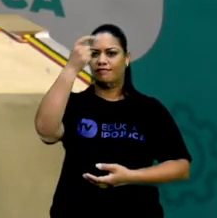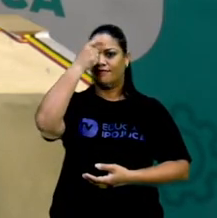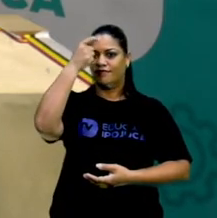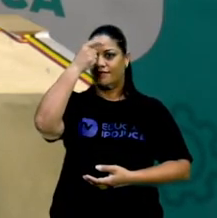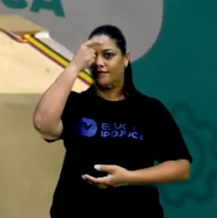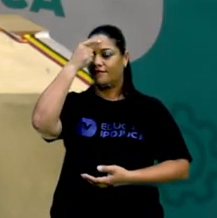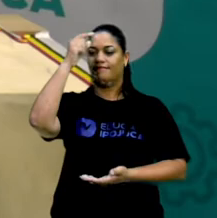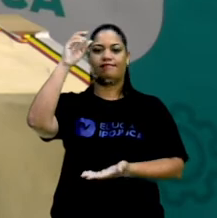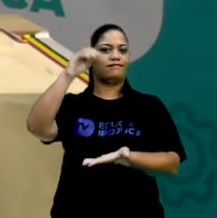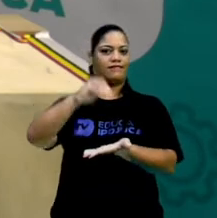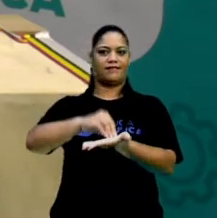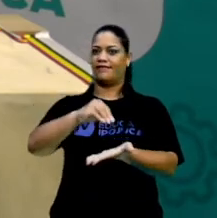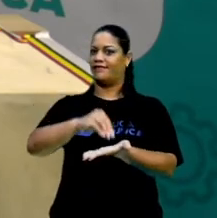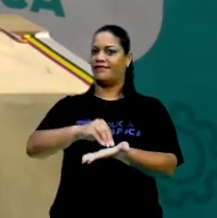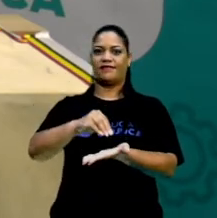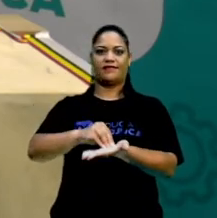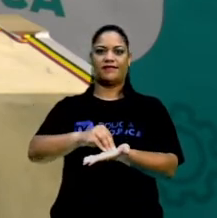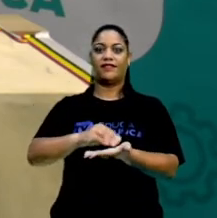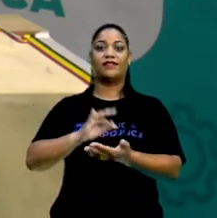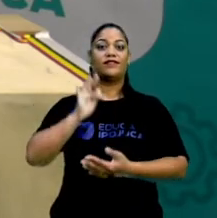faltar.